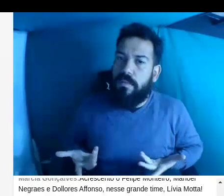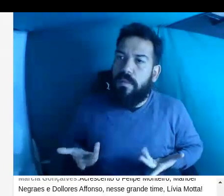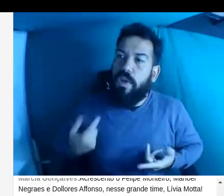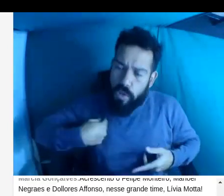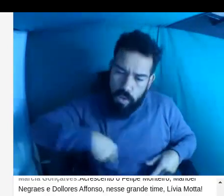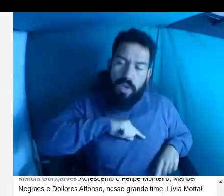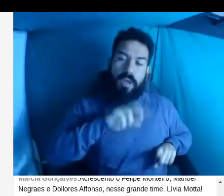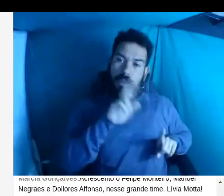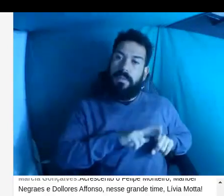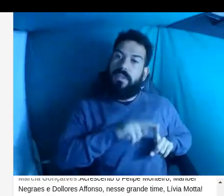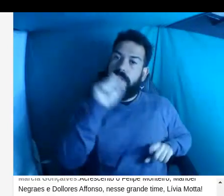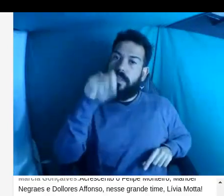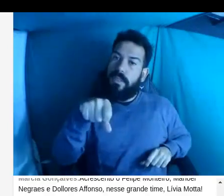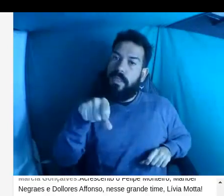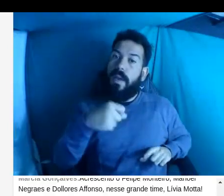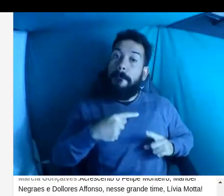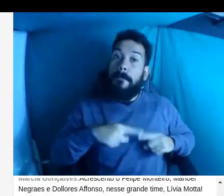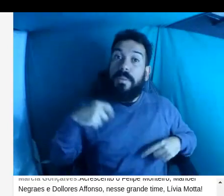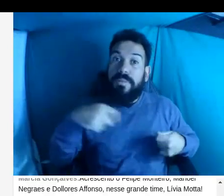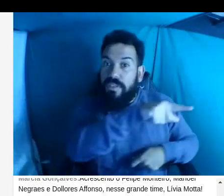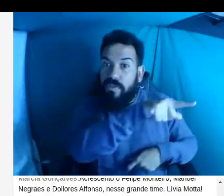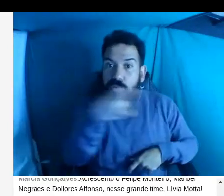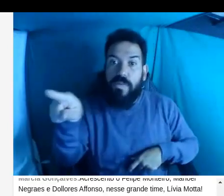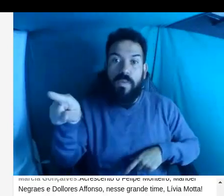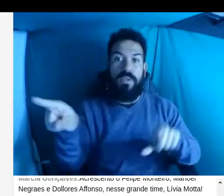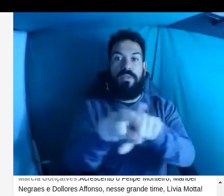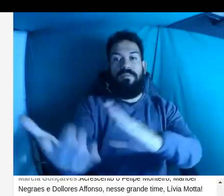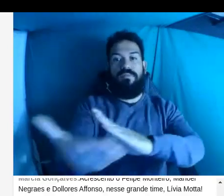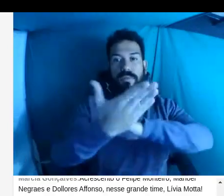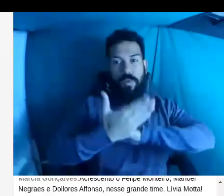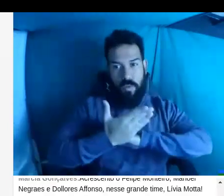nós precisamos da ajuda de todos.